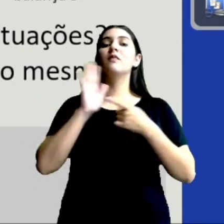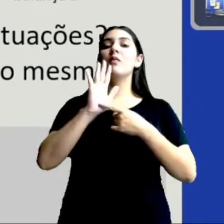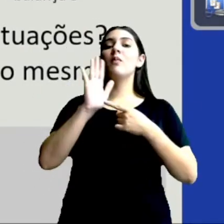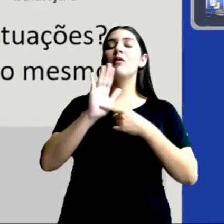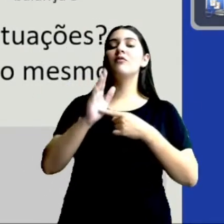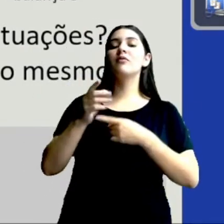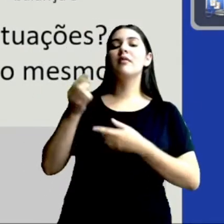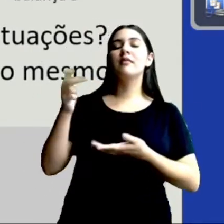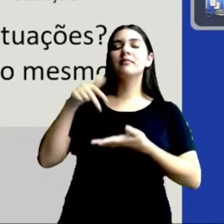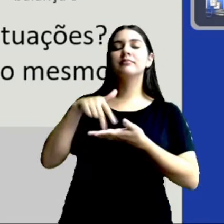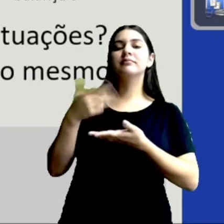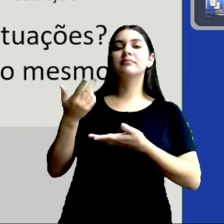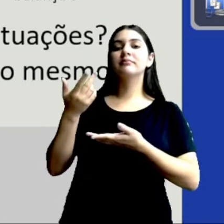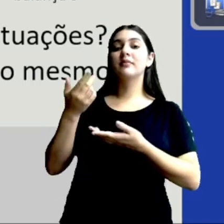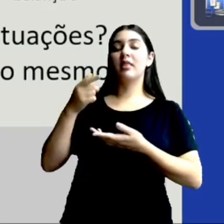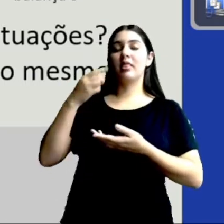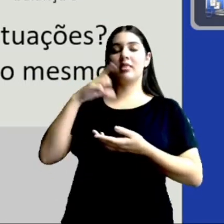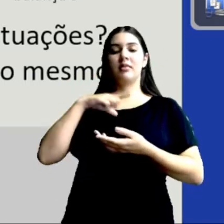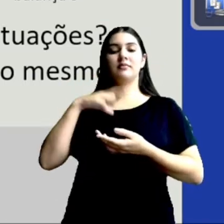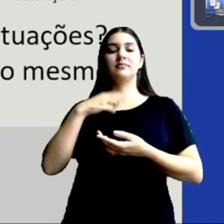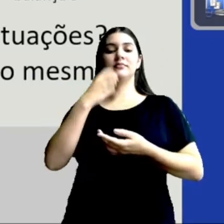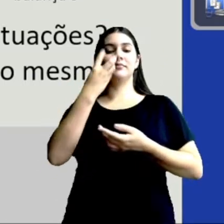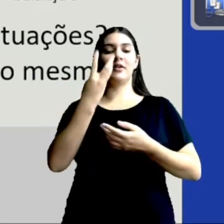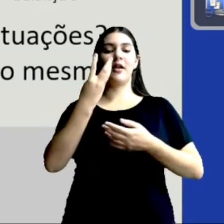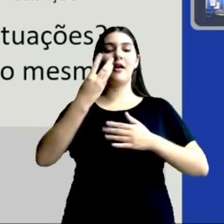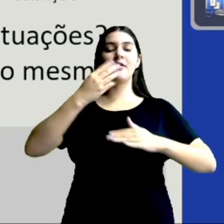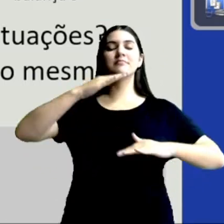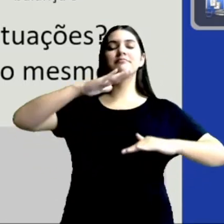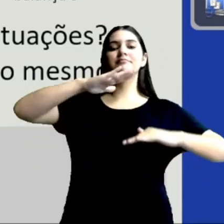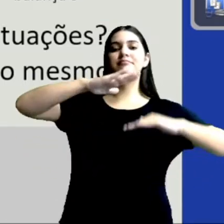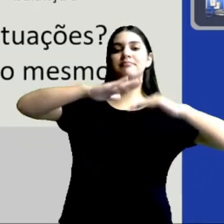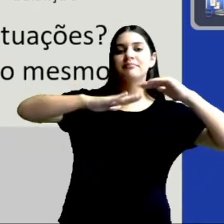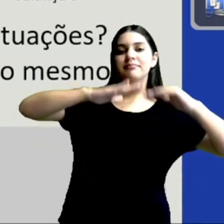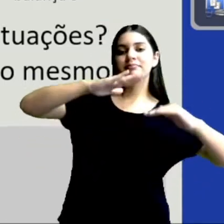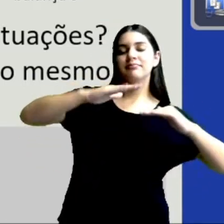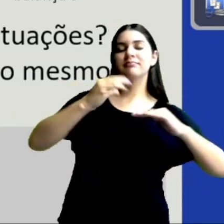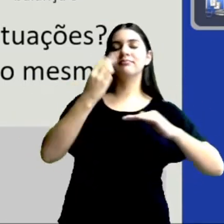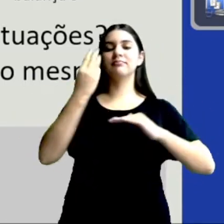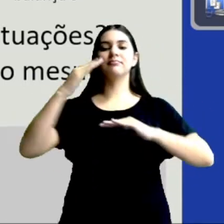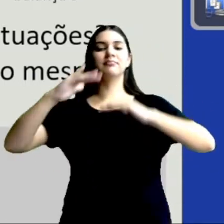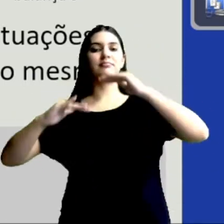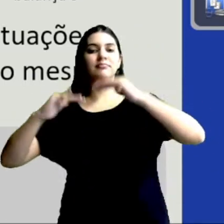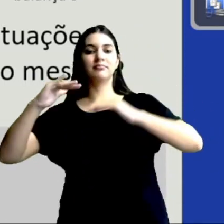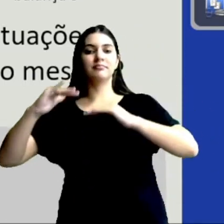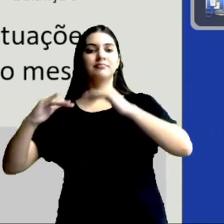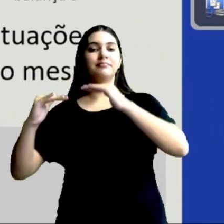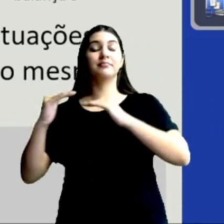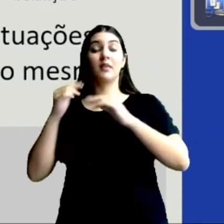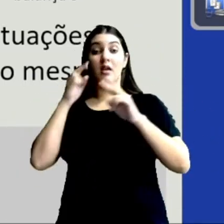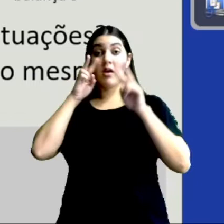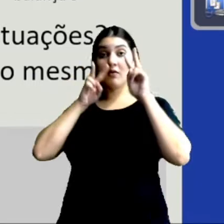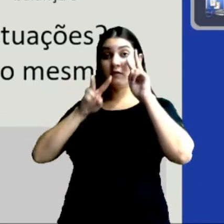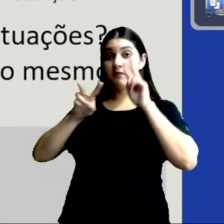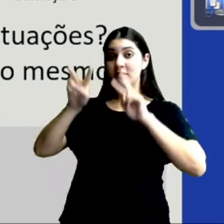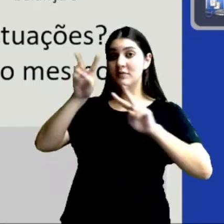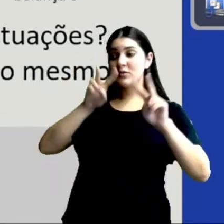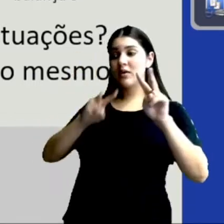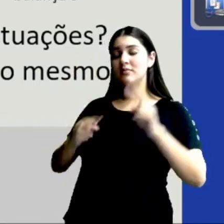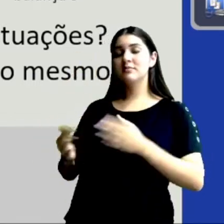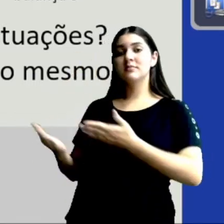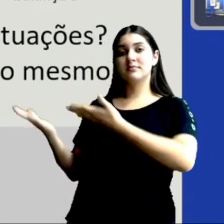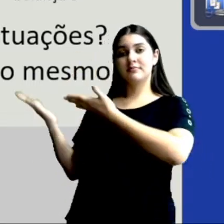o desenho, essas 3 balanças, a imagem dessas 3 balanças, tá bom? Ao